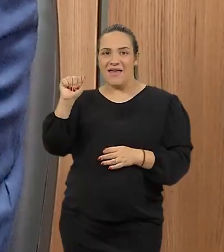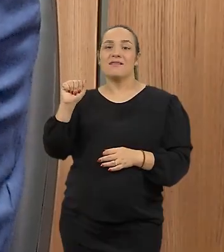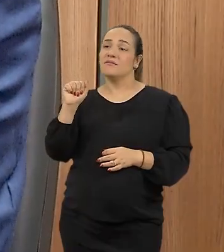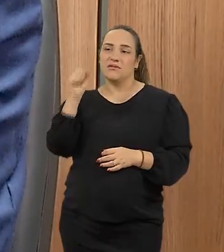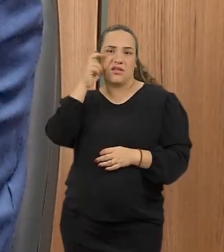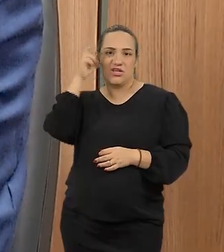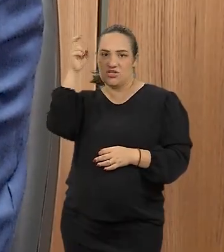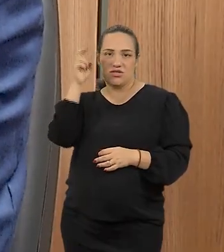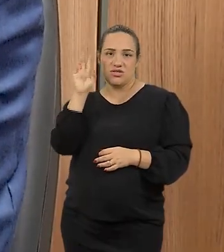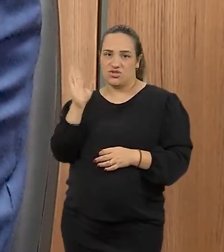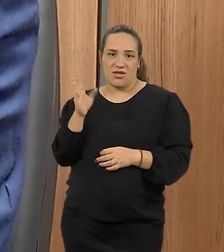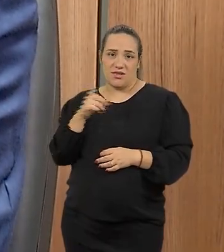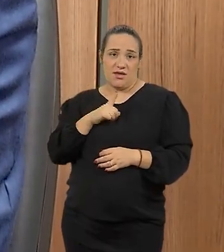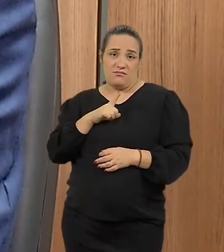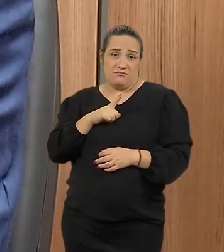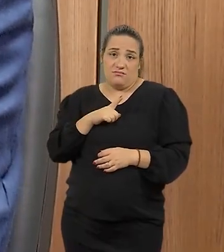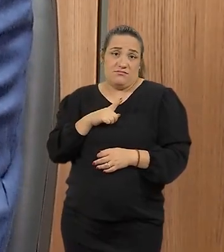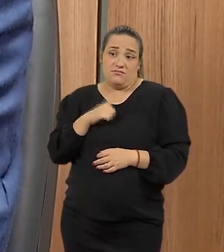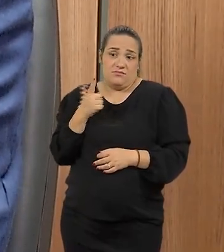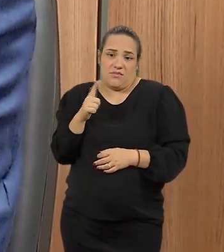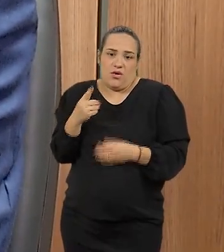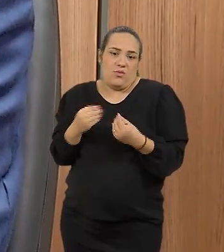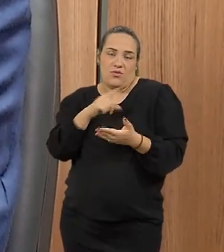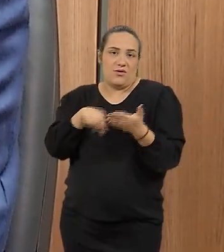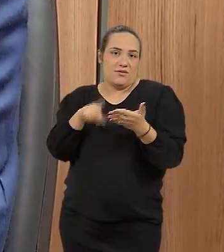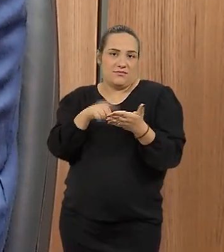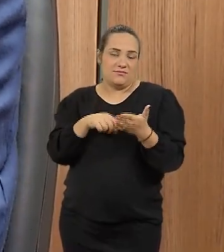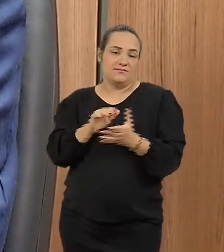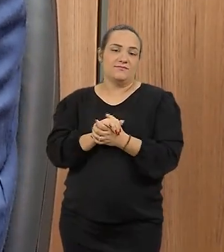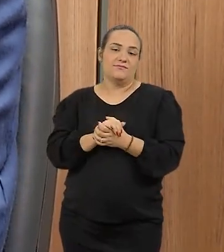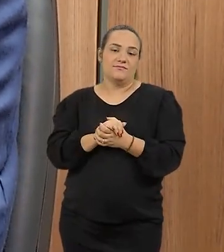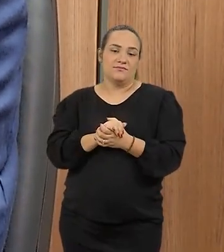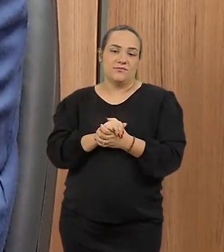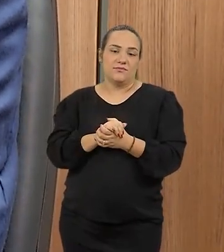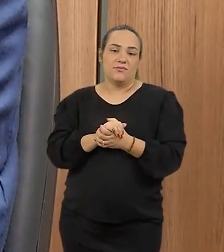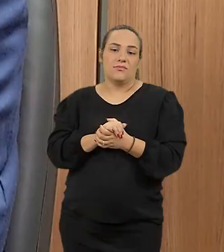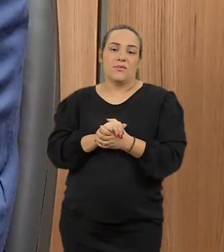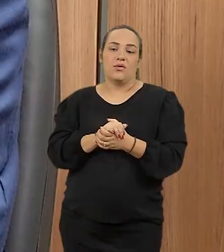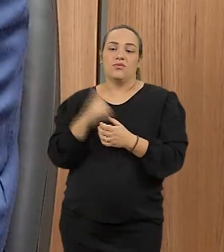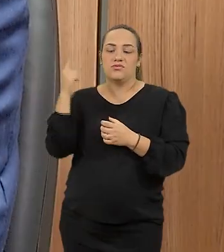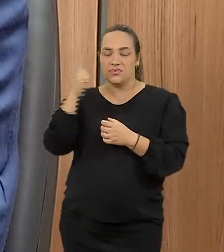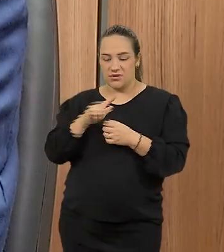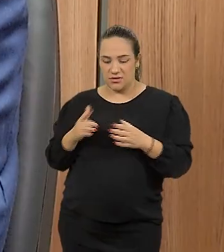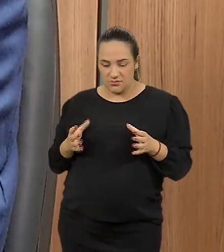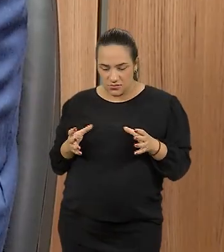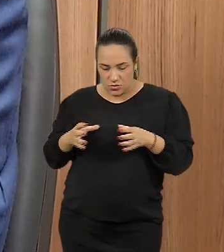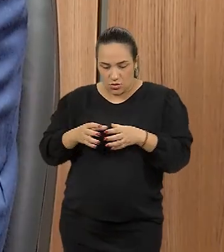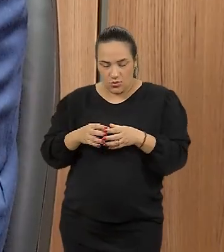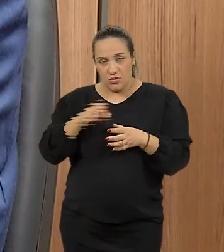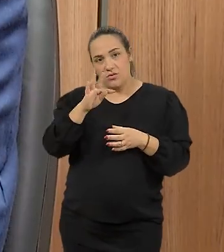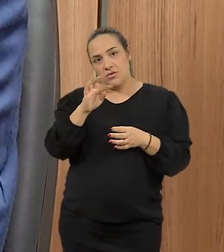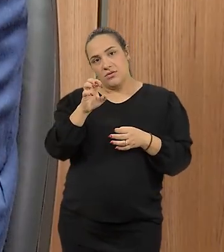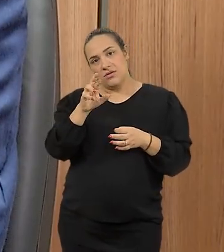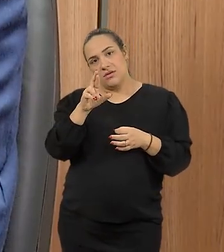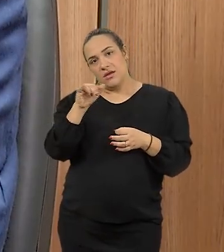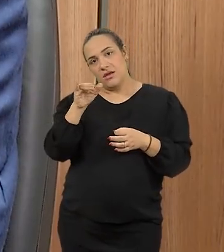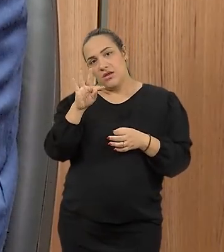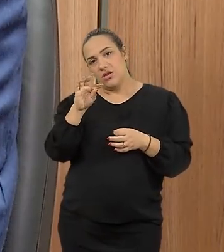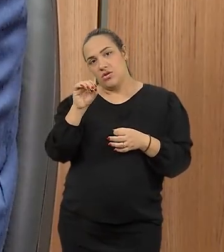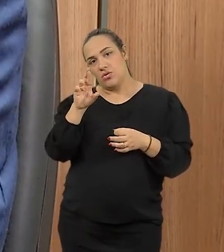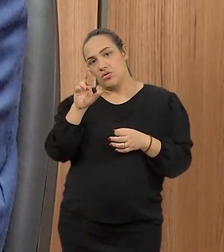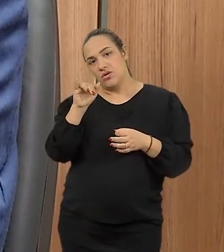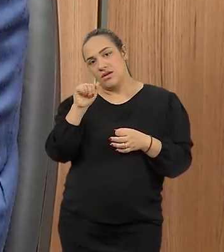inteligência artificial chegou e não tem como voltar. A noção de territorialização das demandas, ela